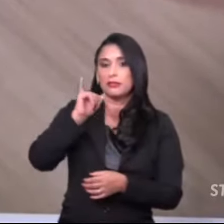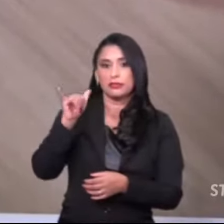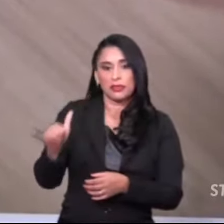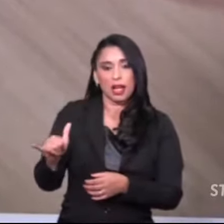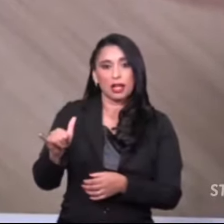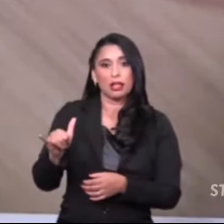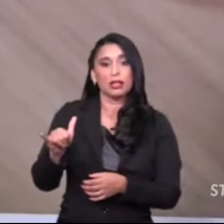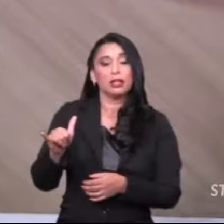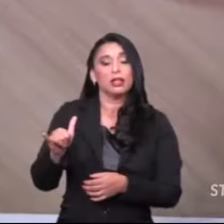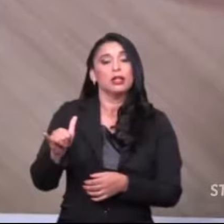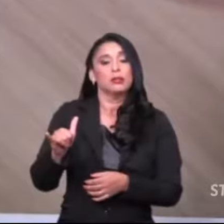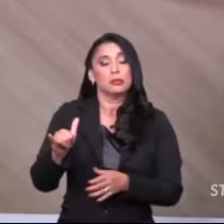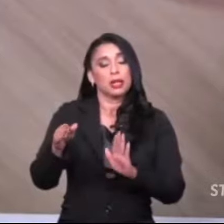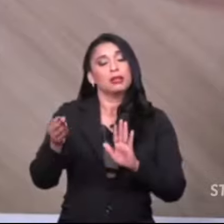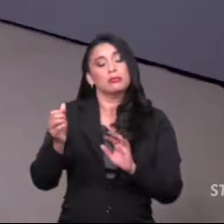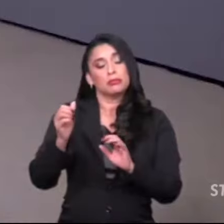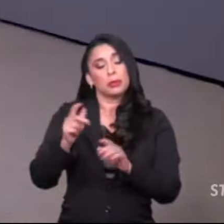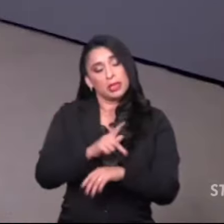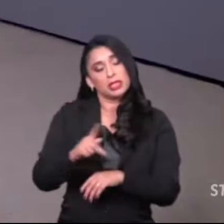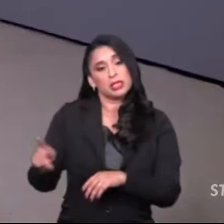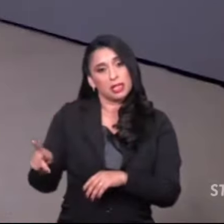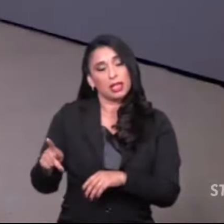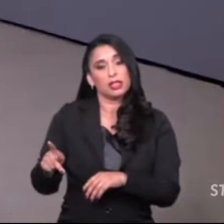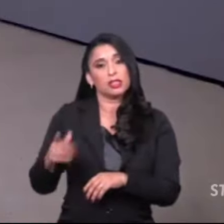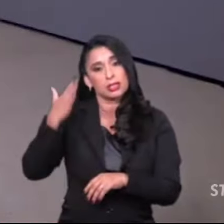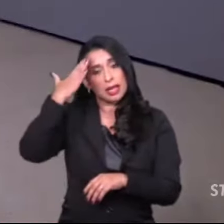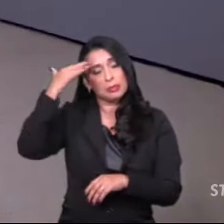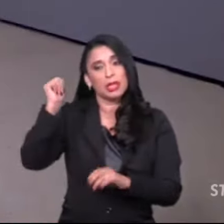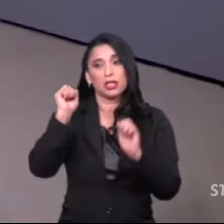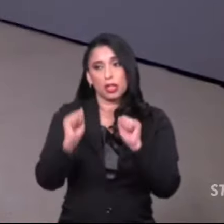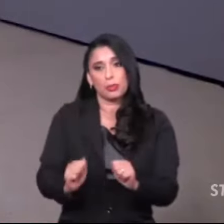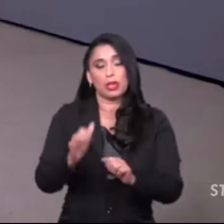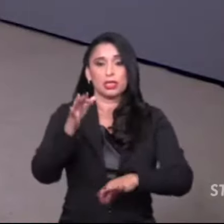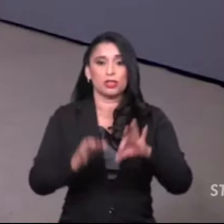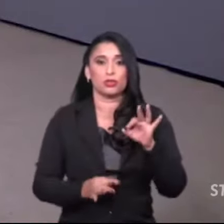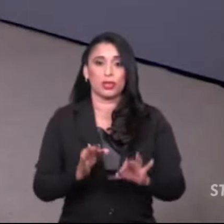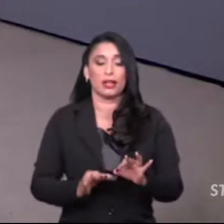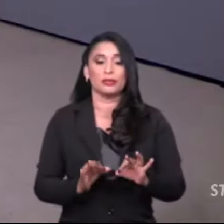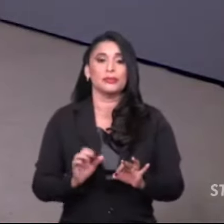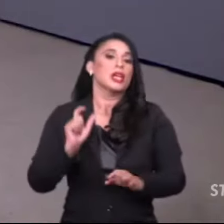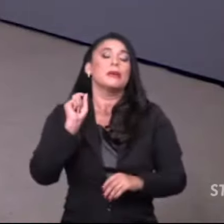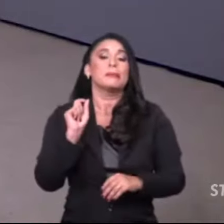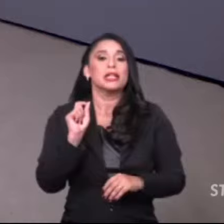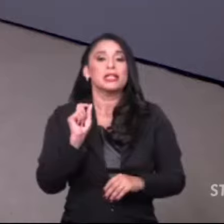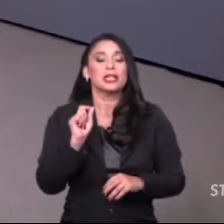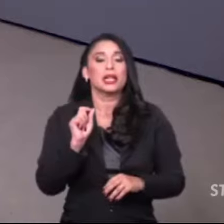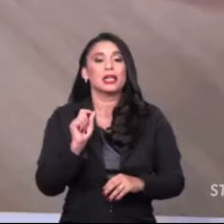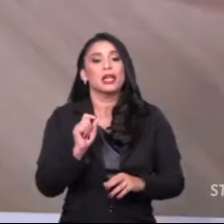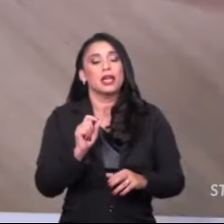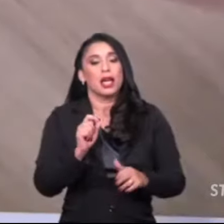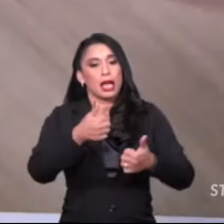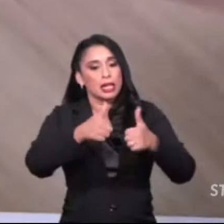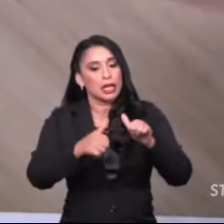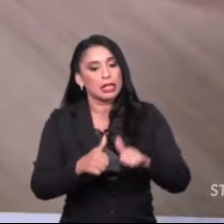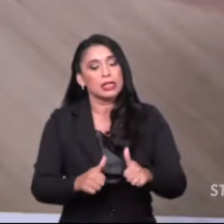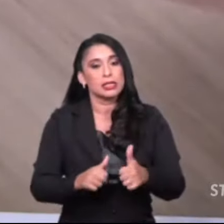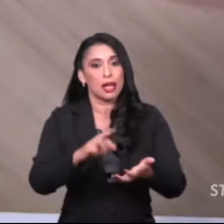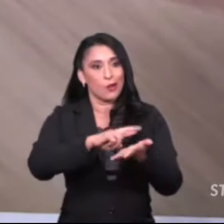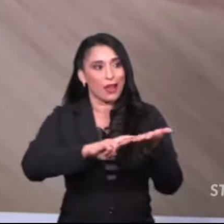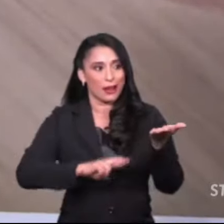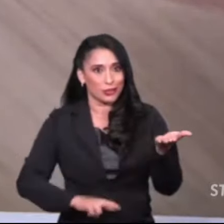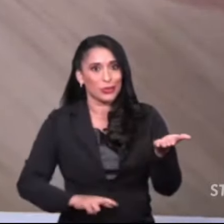para a pauta de julgamentos, para o presidente da Suprema Corte. Mas isso tudo, quem analisa é o próprio